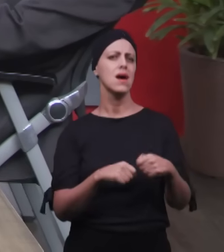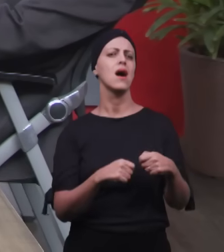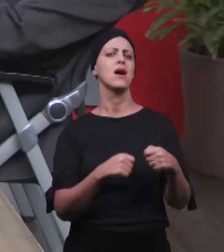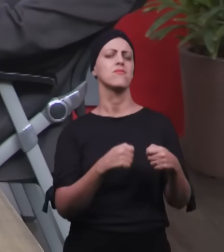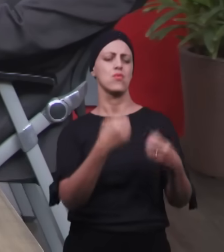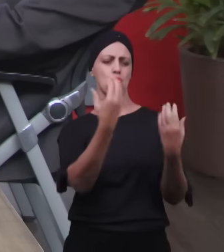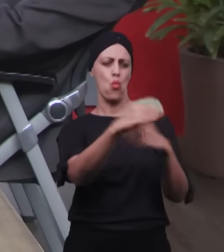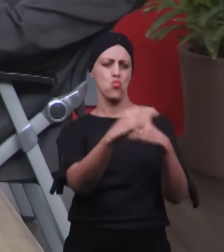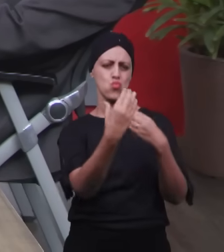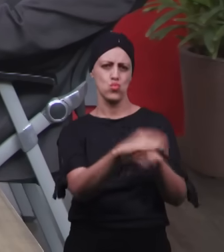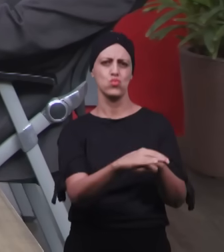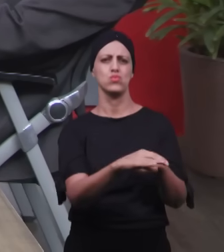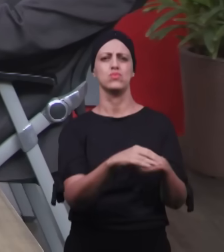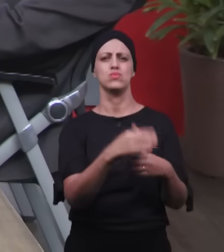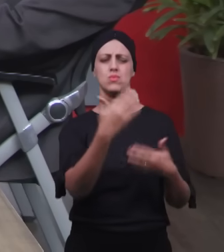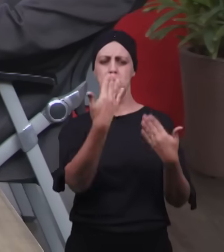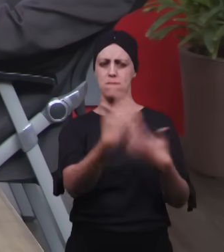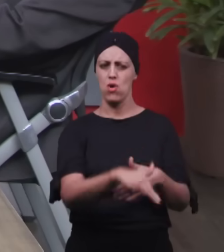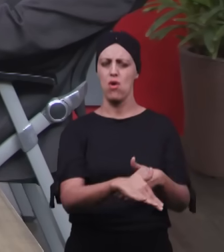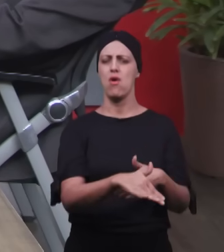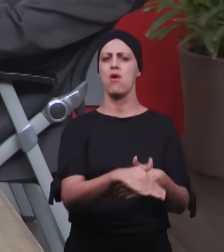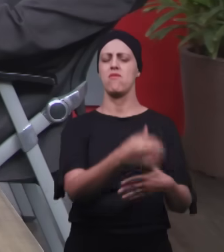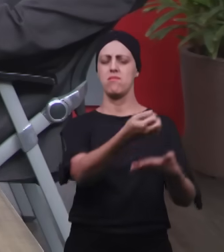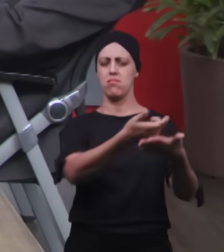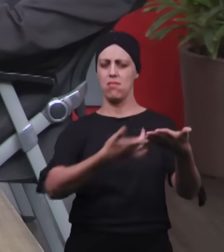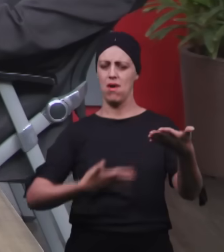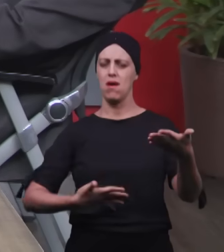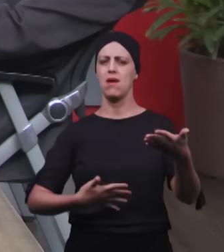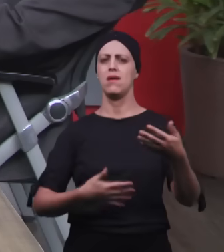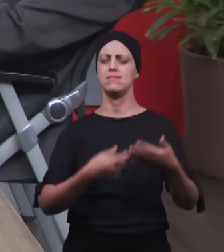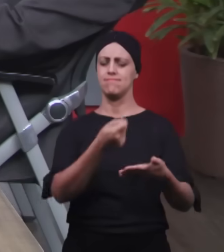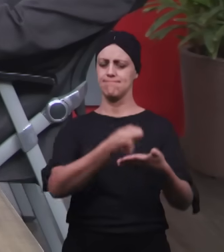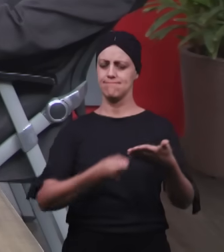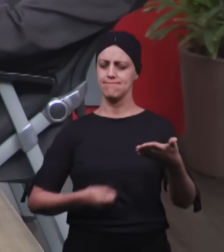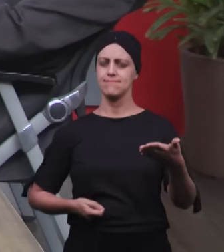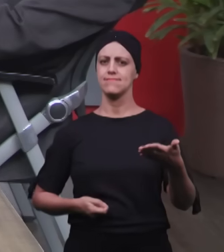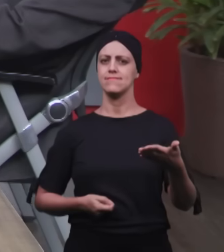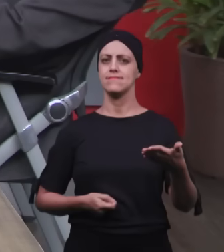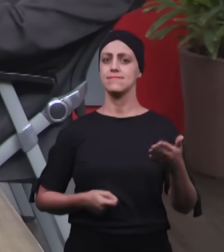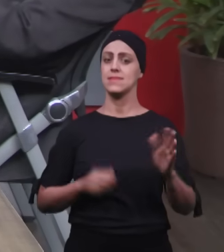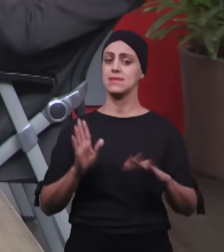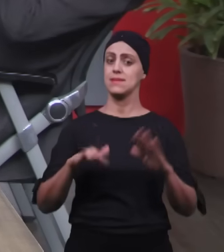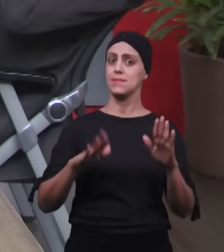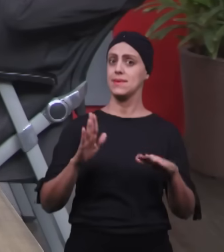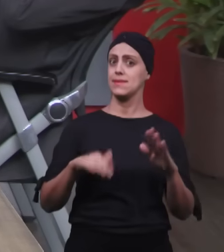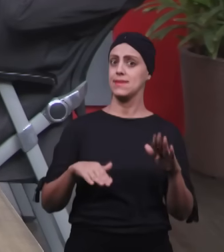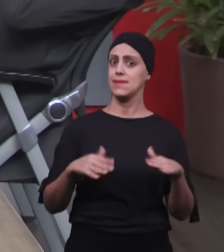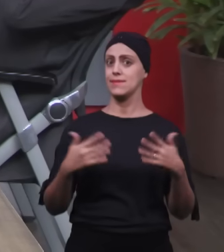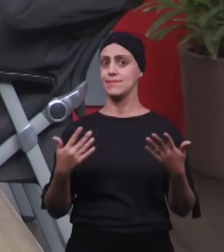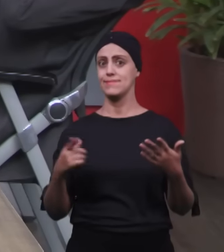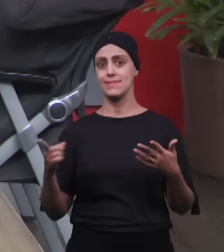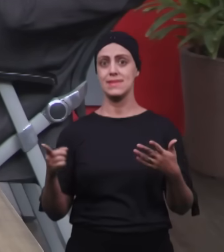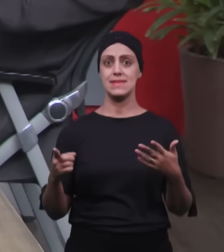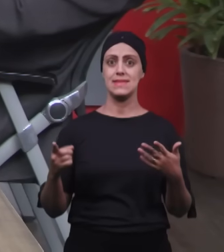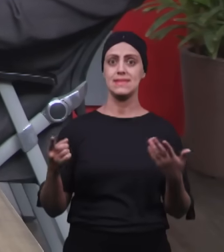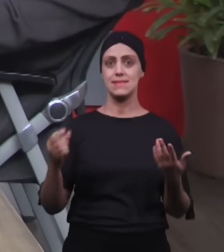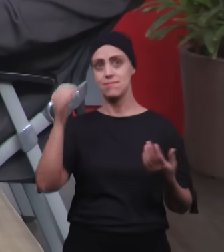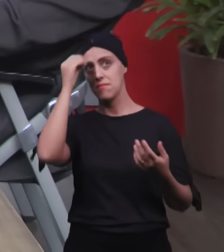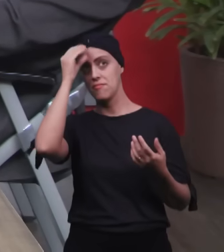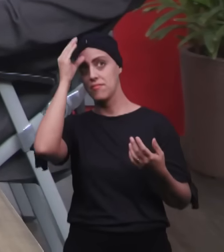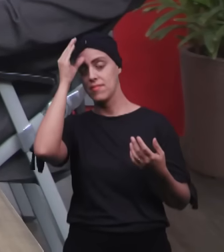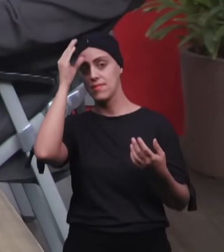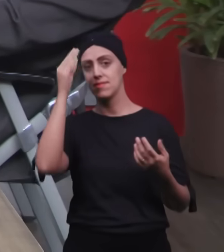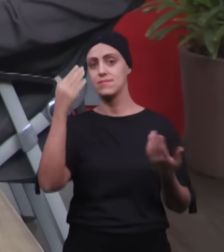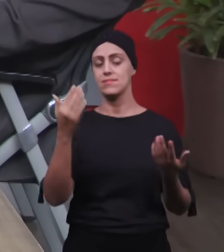outros candidatos tinha que fazer um concurso uma prova e dependendo do grau de conhecimento dele